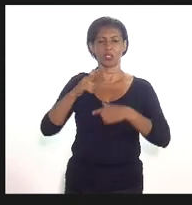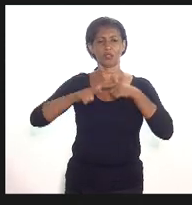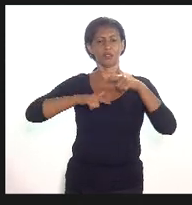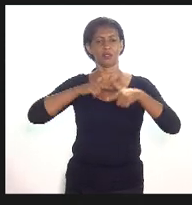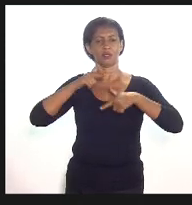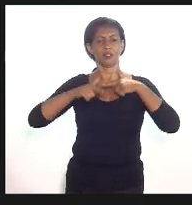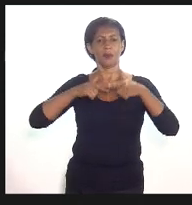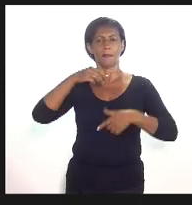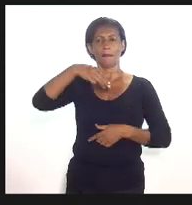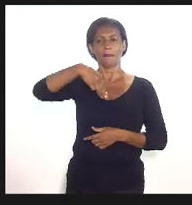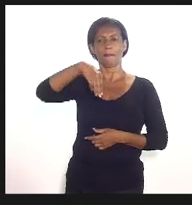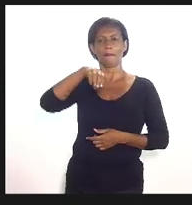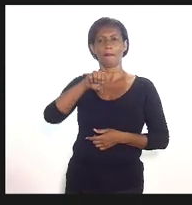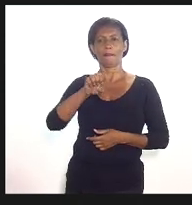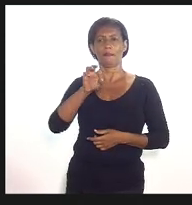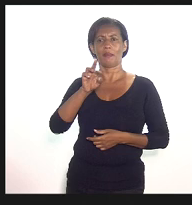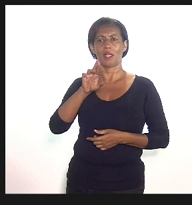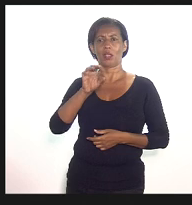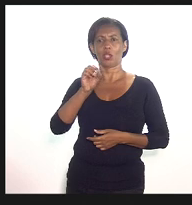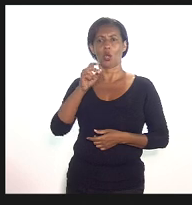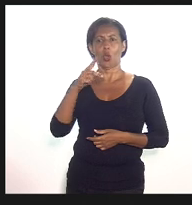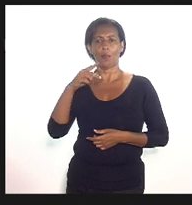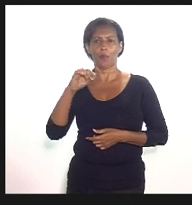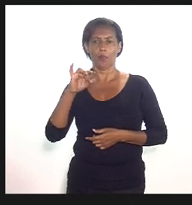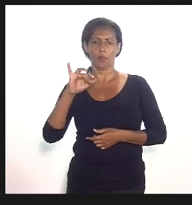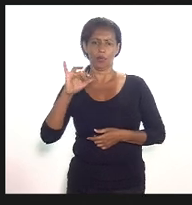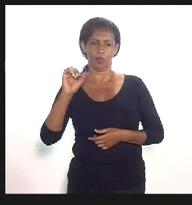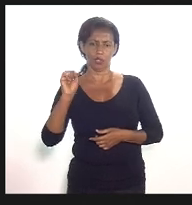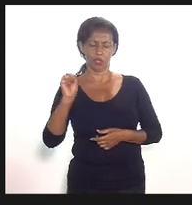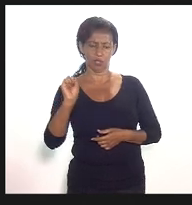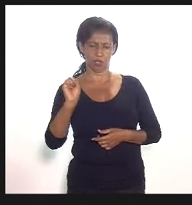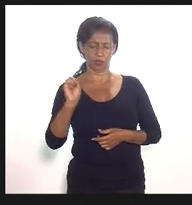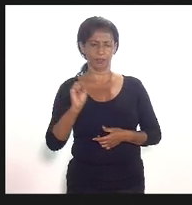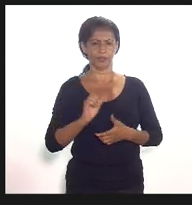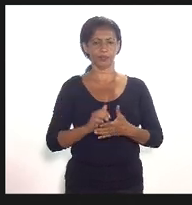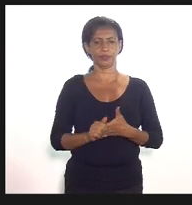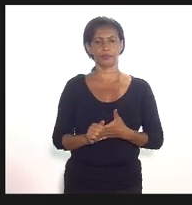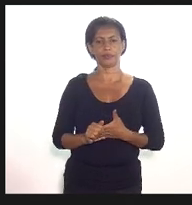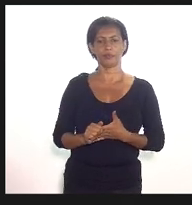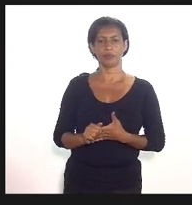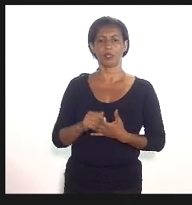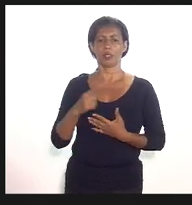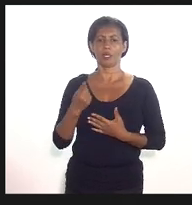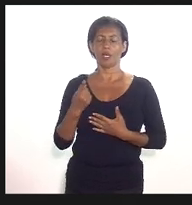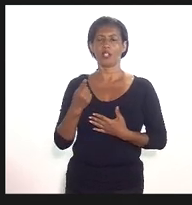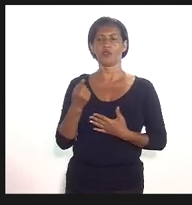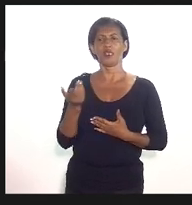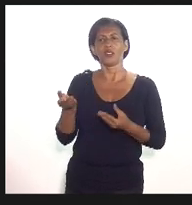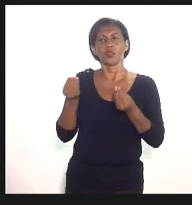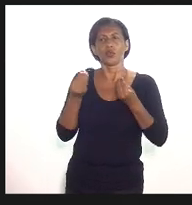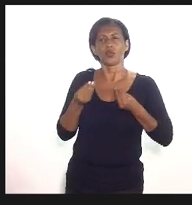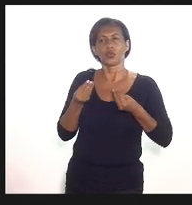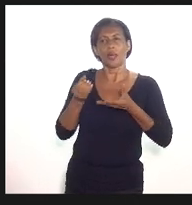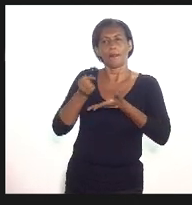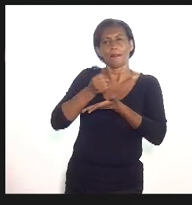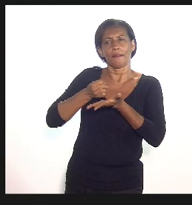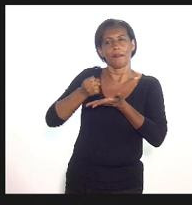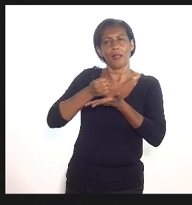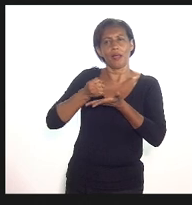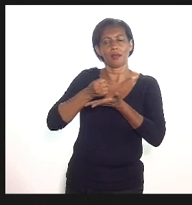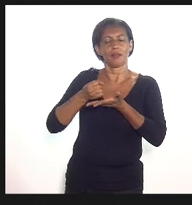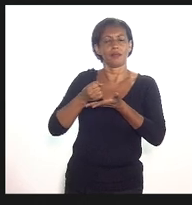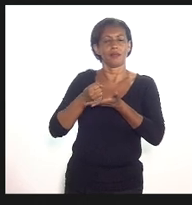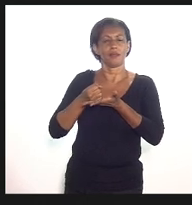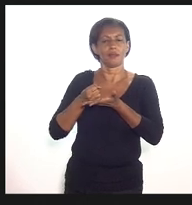uma autoridade metropolitana? Com a nota técnica do Instituto Rio Metrópole, talvez nos dê embasamento para um